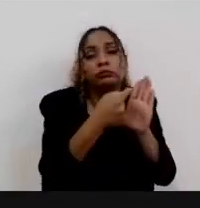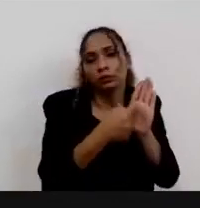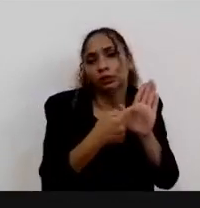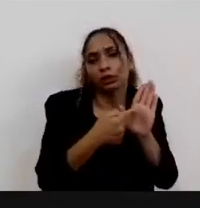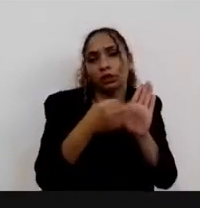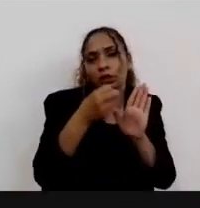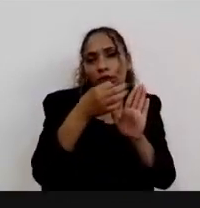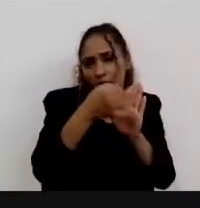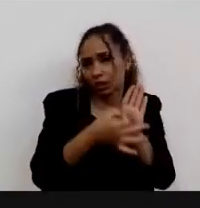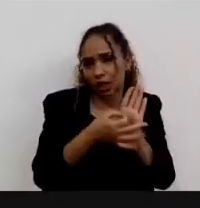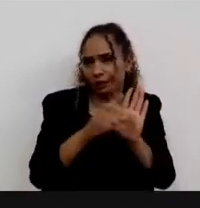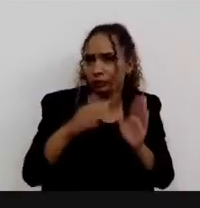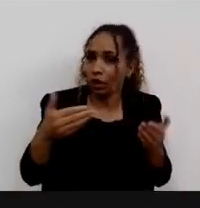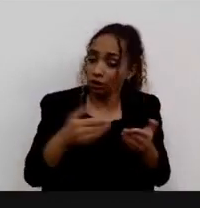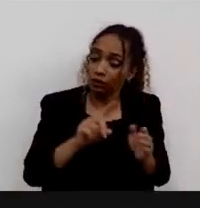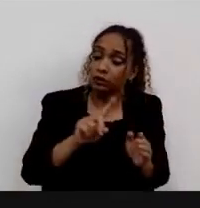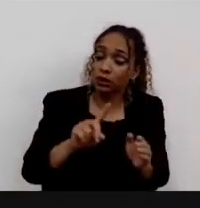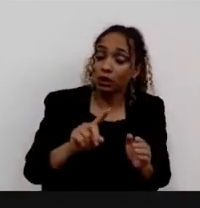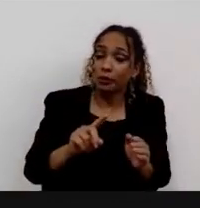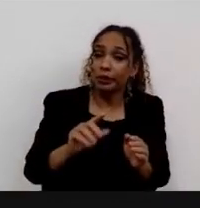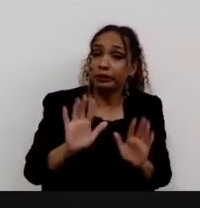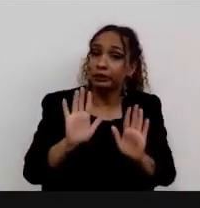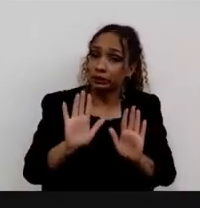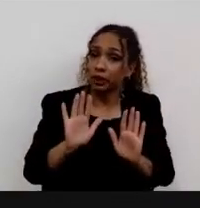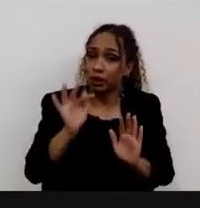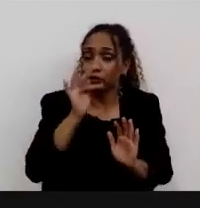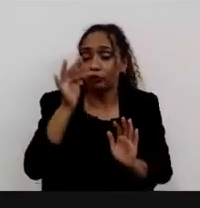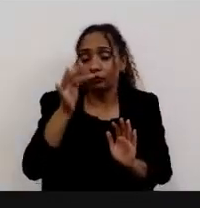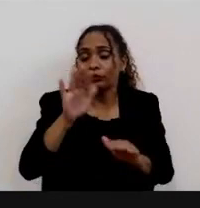não, mas quem sabe daqui a um tempo.